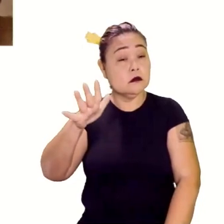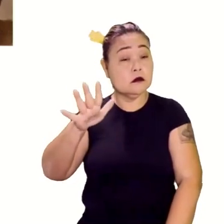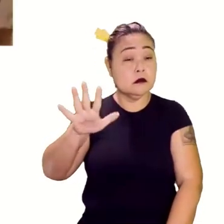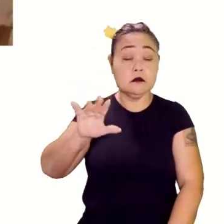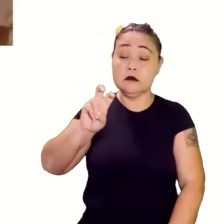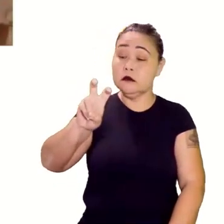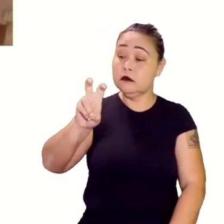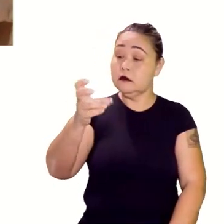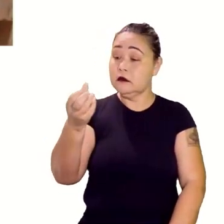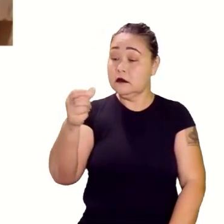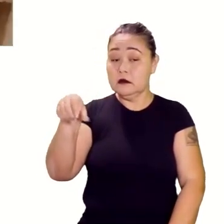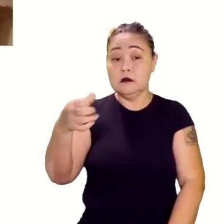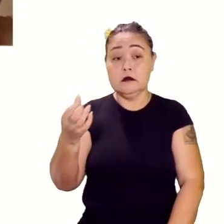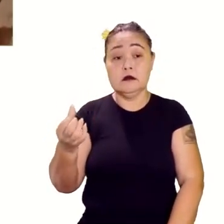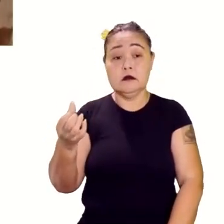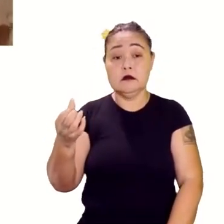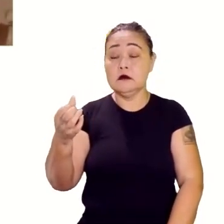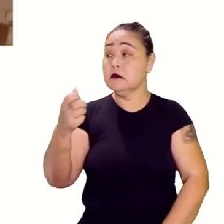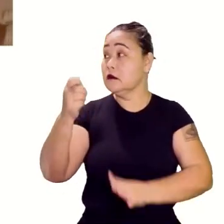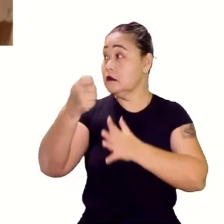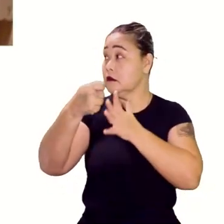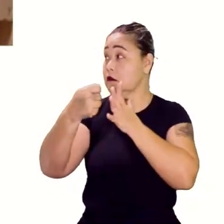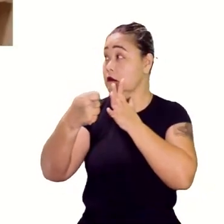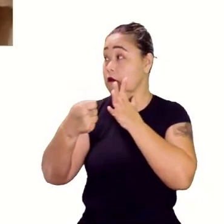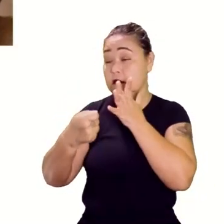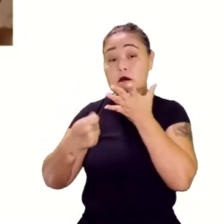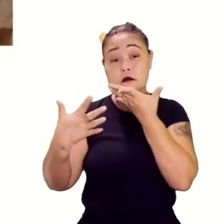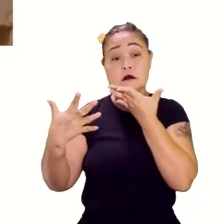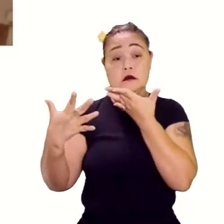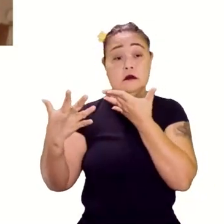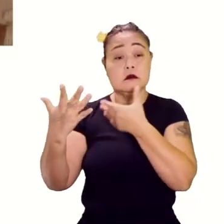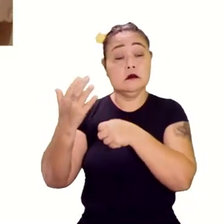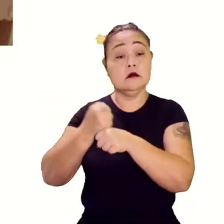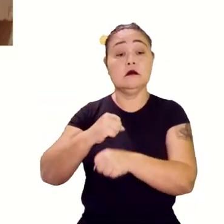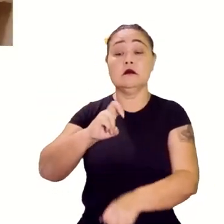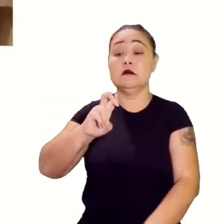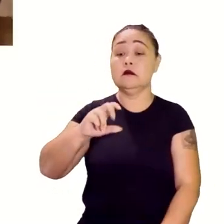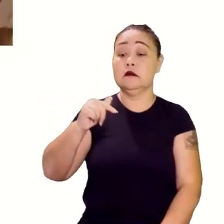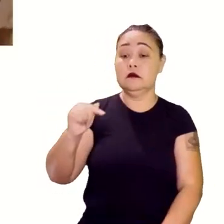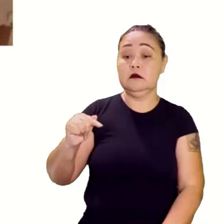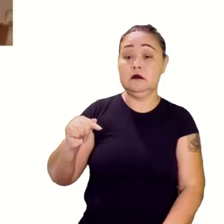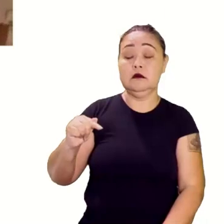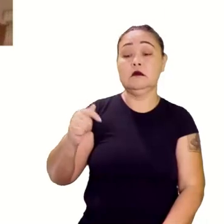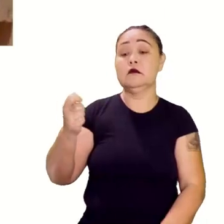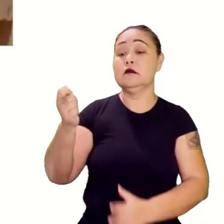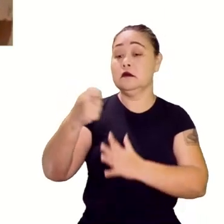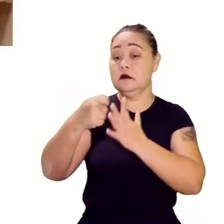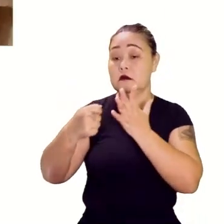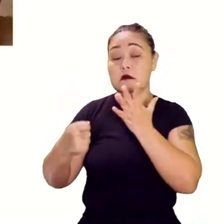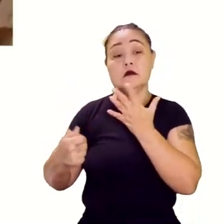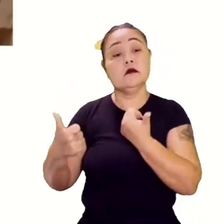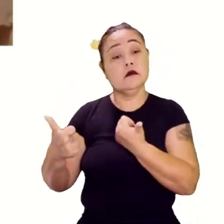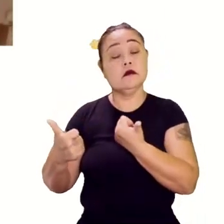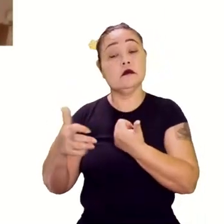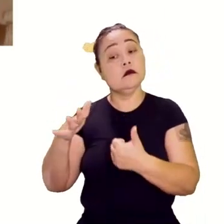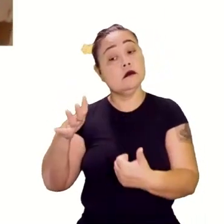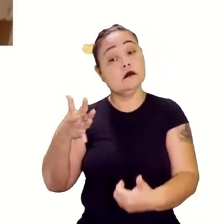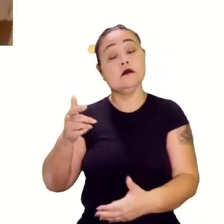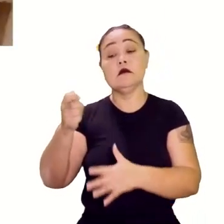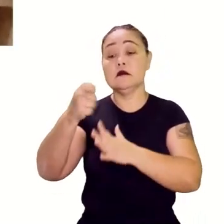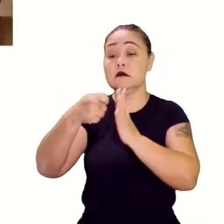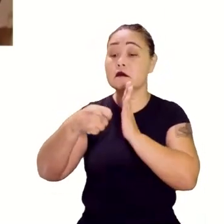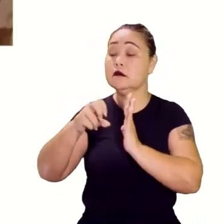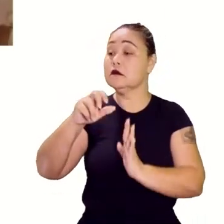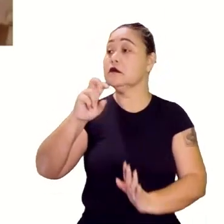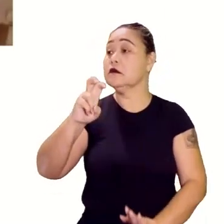aproximadamente 56,6 meses. Vamos arredondar, né, isso para 57 meses. Isso, mais ou menos